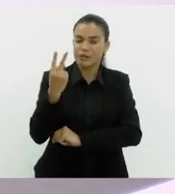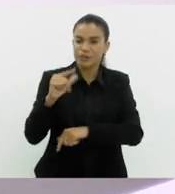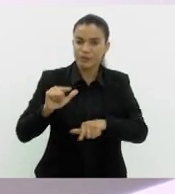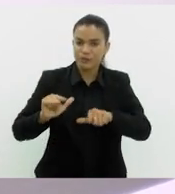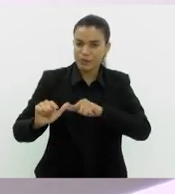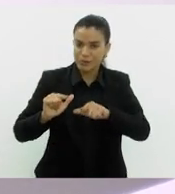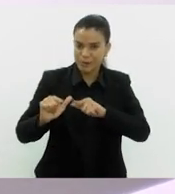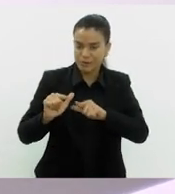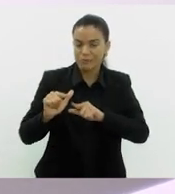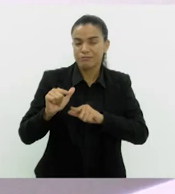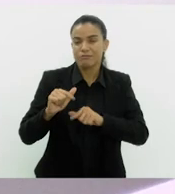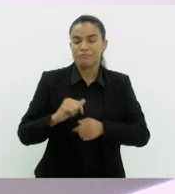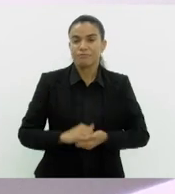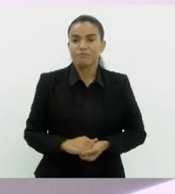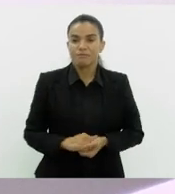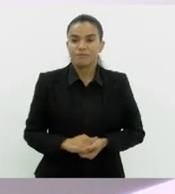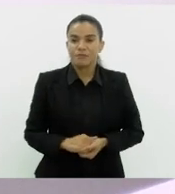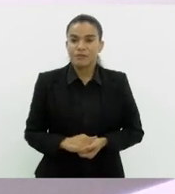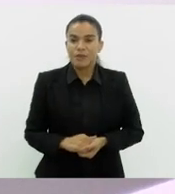do cuidado.